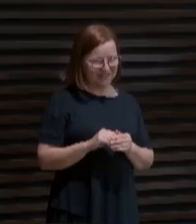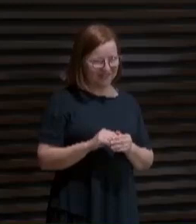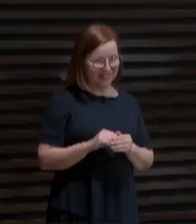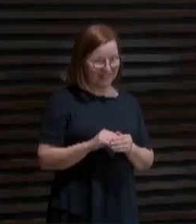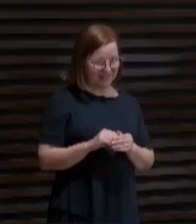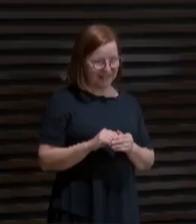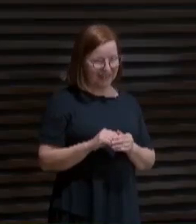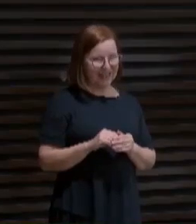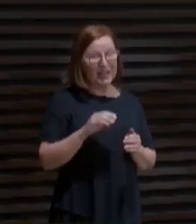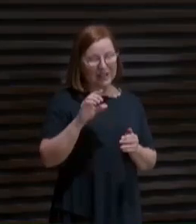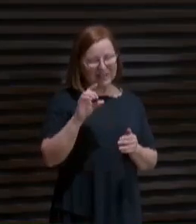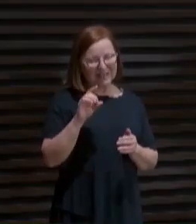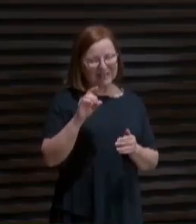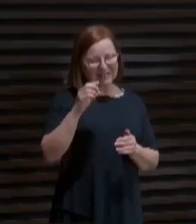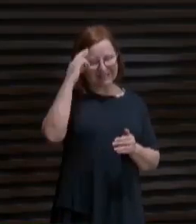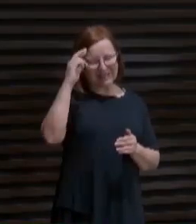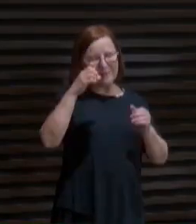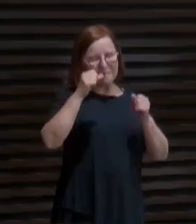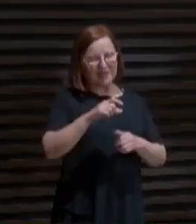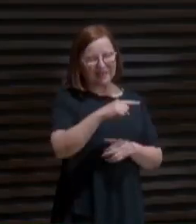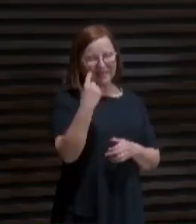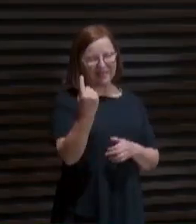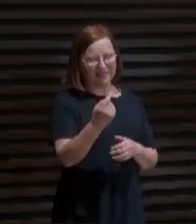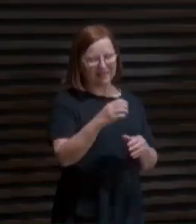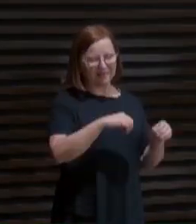Só o Senhor pode nos tirar